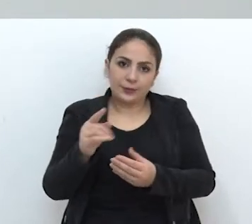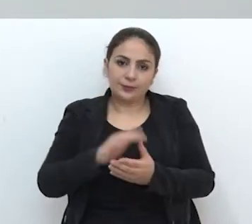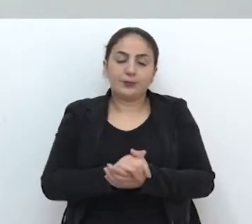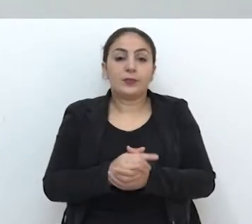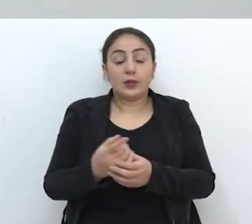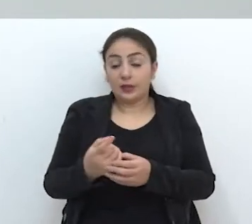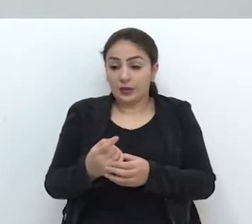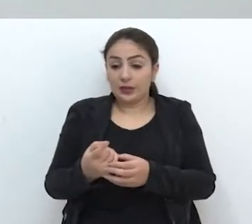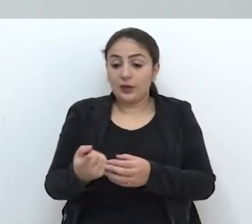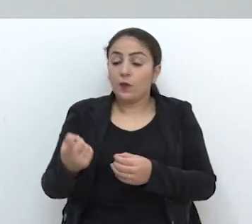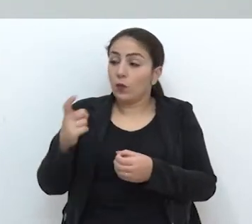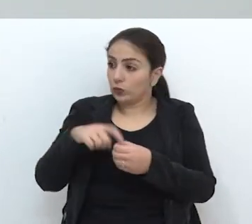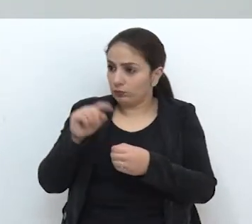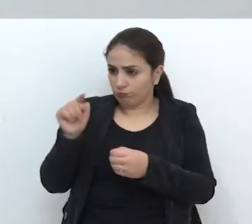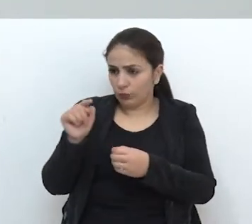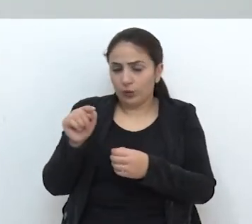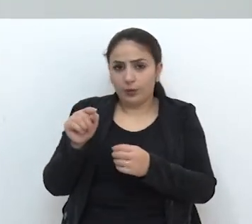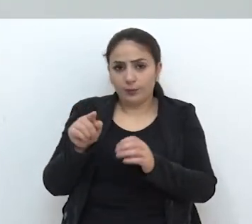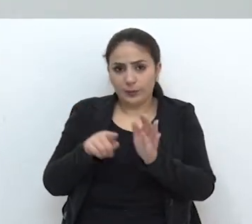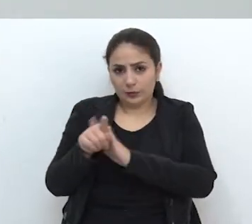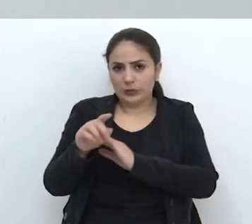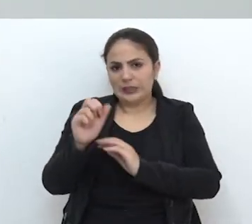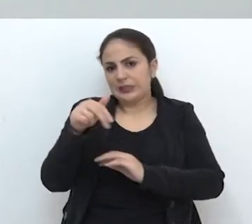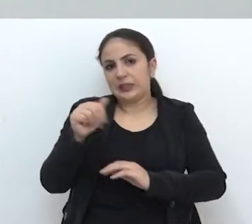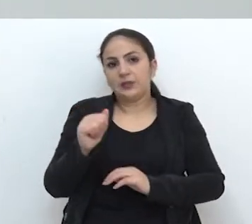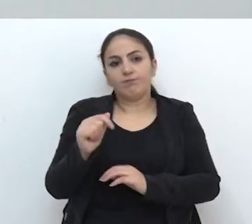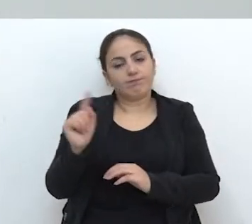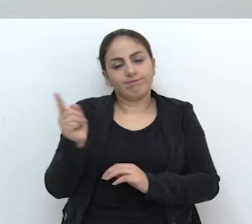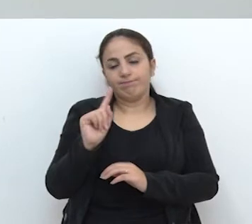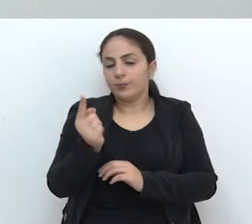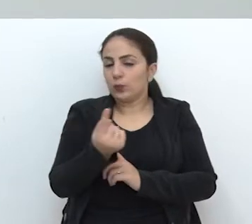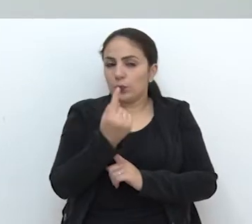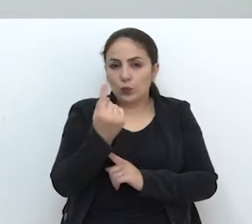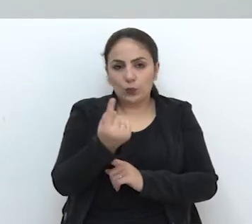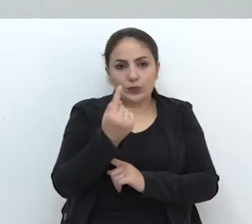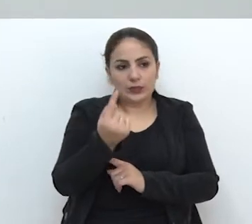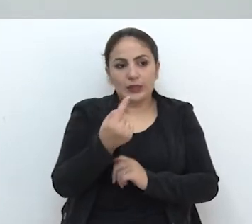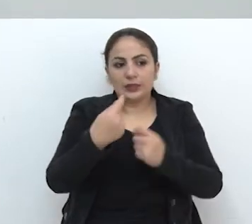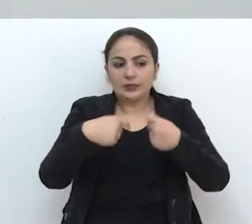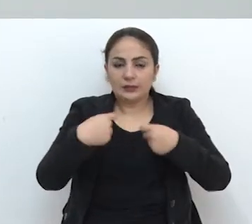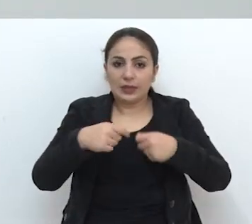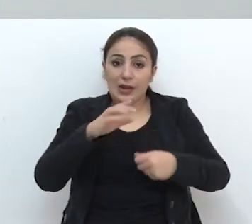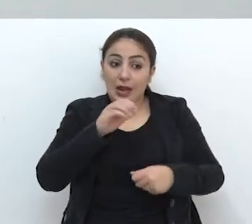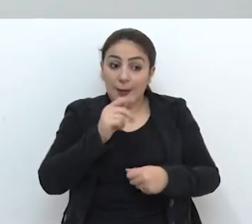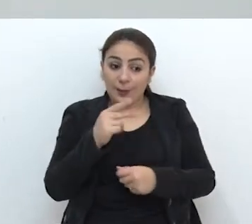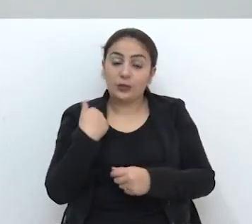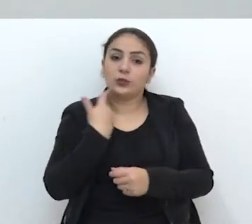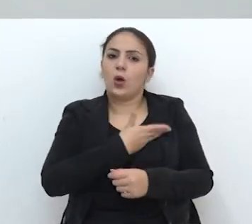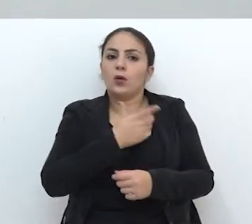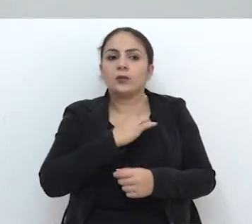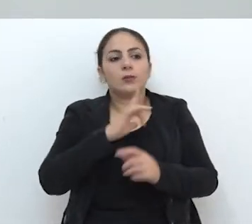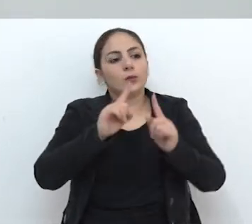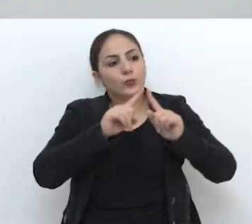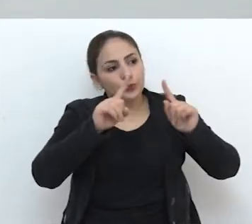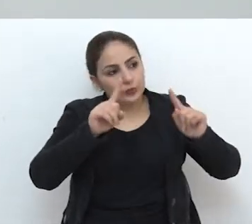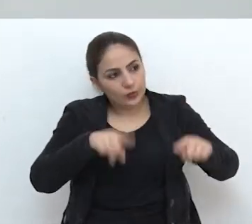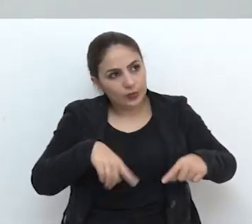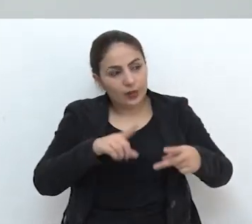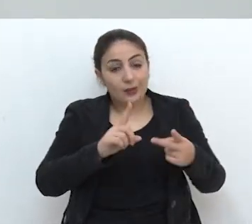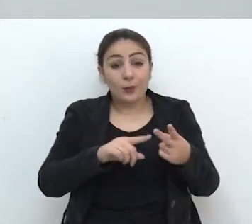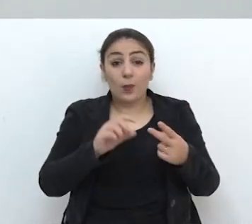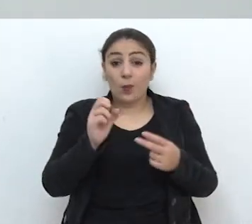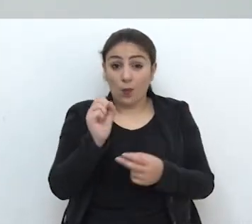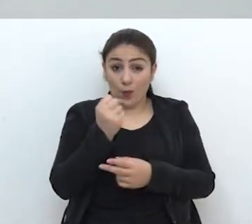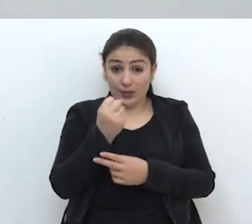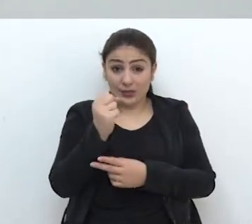enfim, voltando à tua pergunta, Ana, não é uma das únicas necessidades do CAPA. Nós temos funcionários, não é? Porque